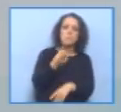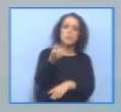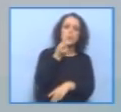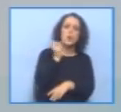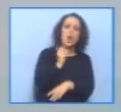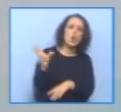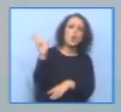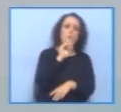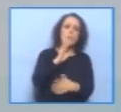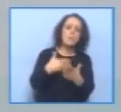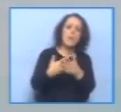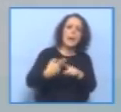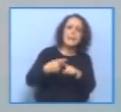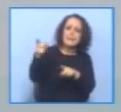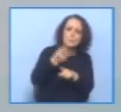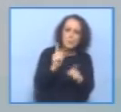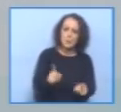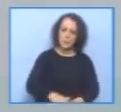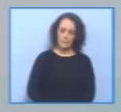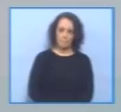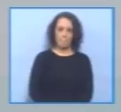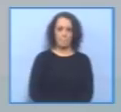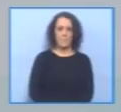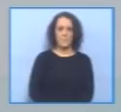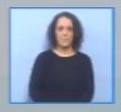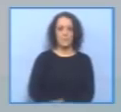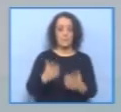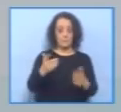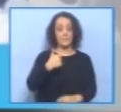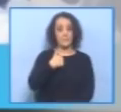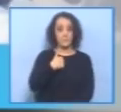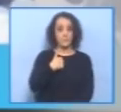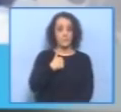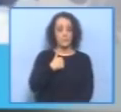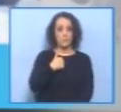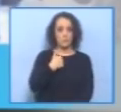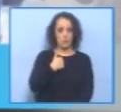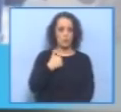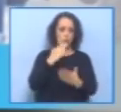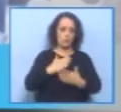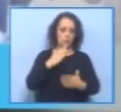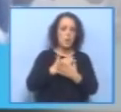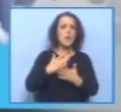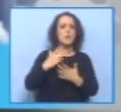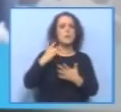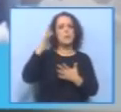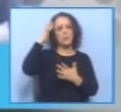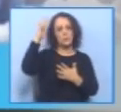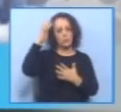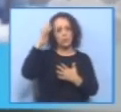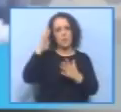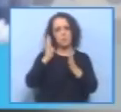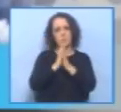estudei Teologia Pastoral em Roma, na Lateranense, e depois, para a minha tese de doutoramento,